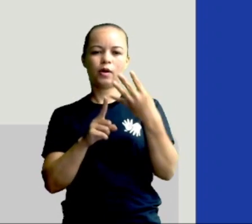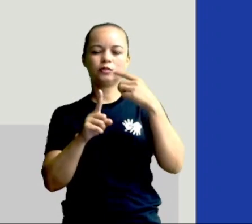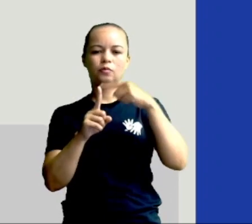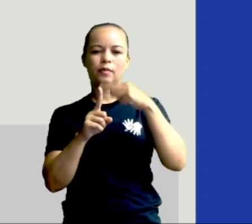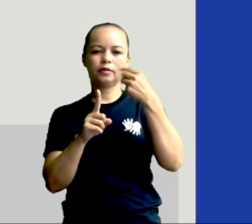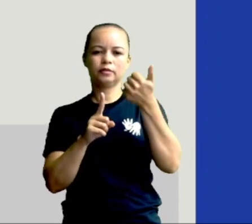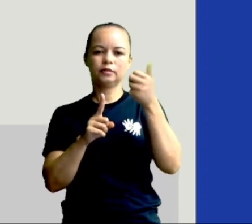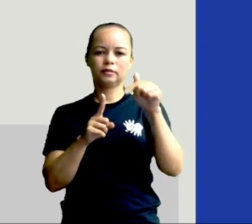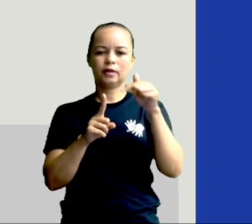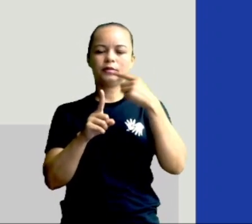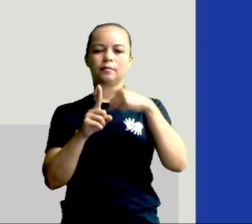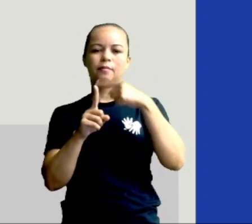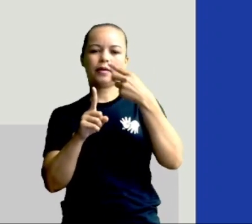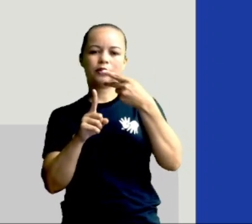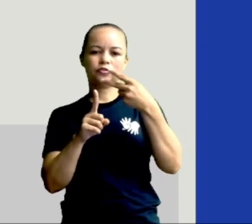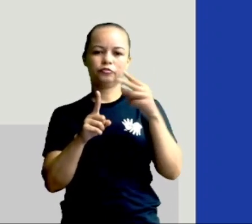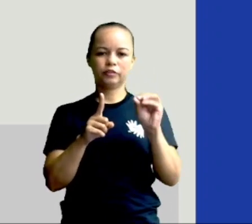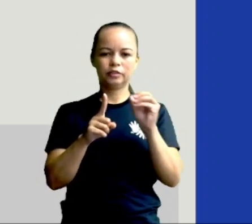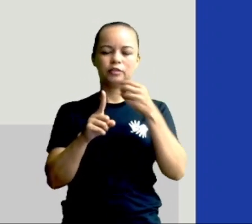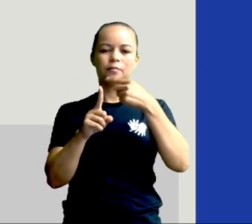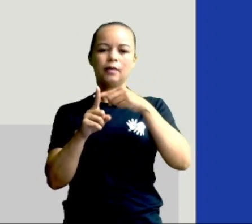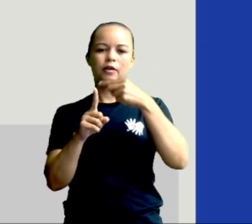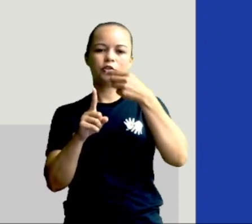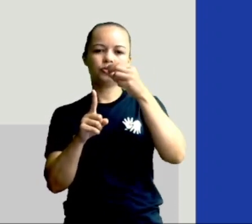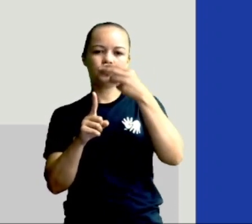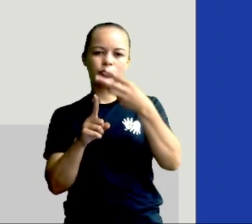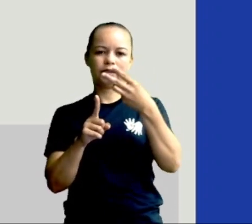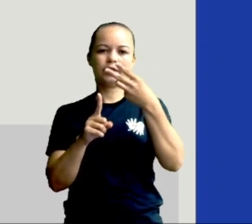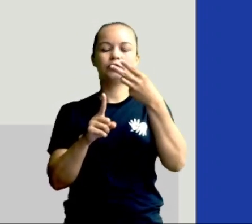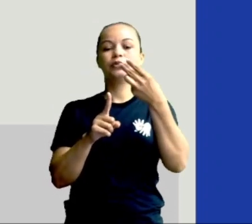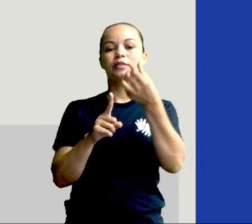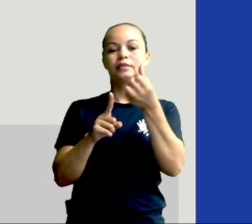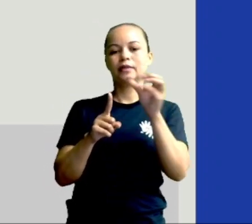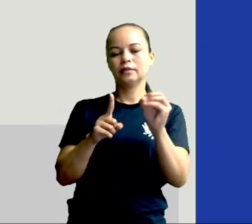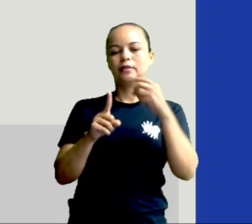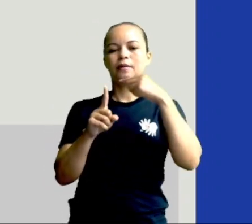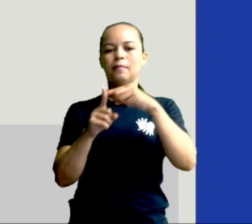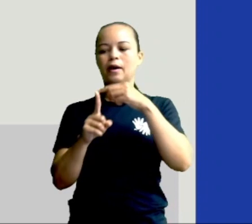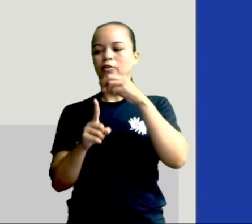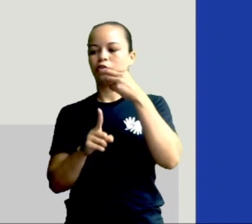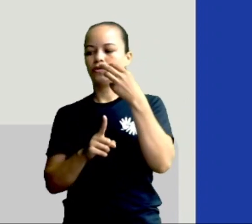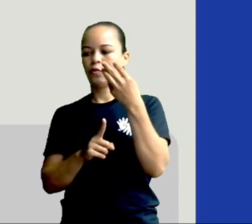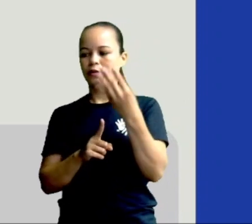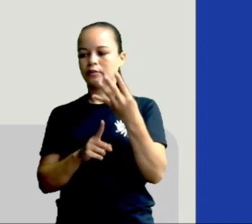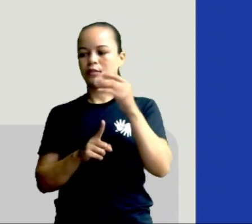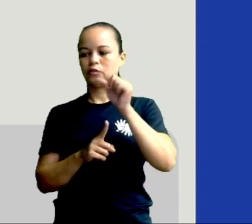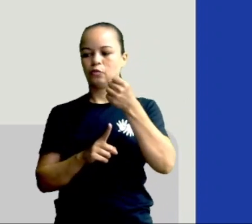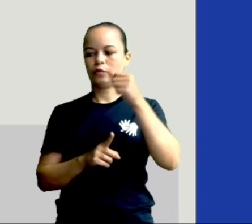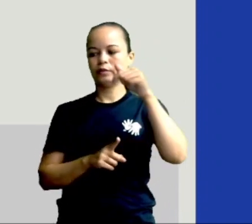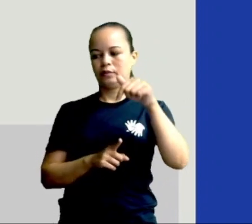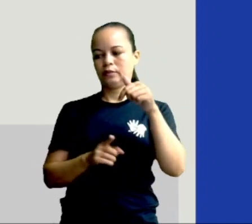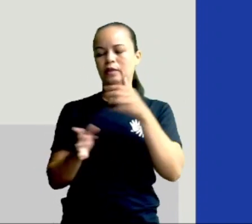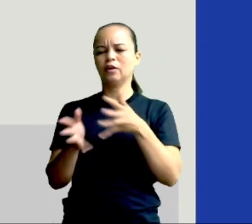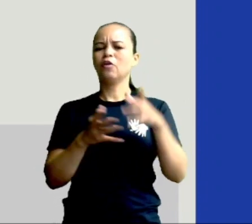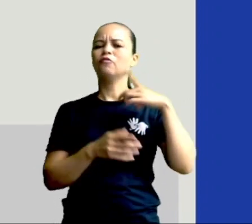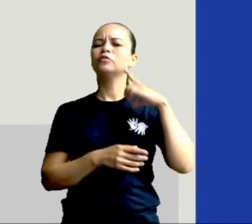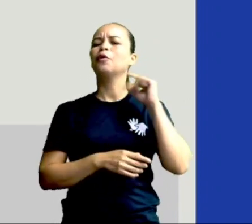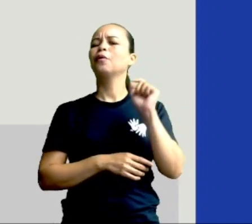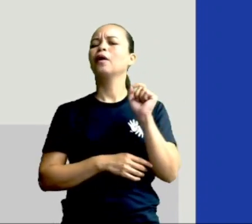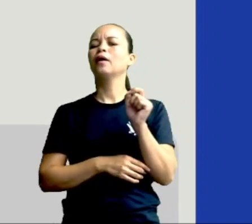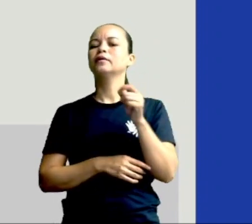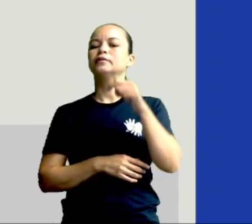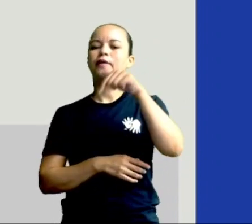mais 17, mais 20, mais 260, mais 487. Eu vou ter o quê?